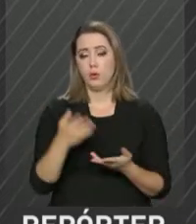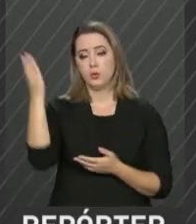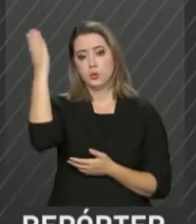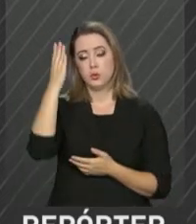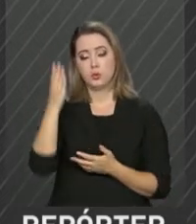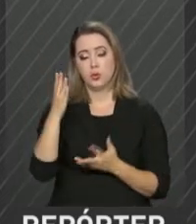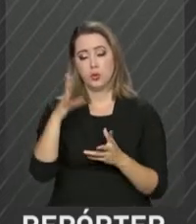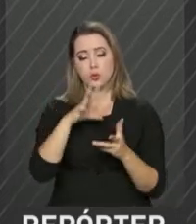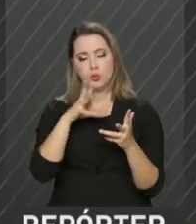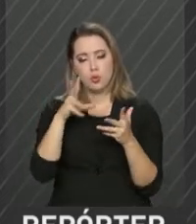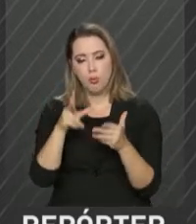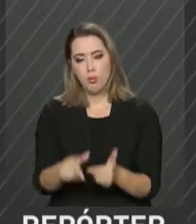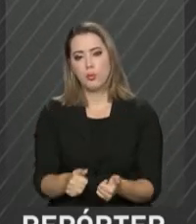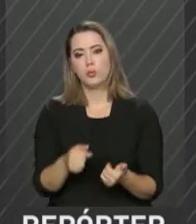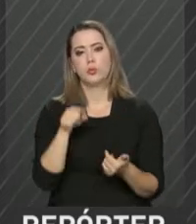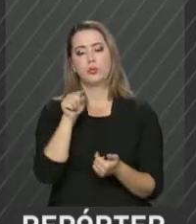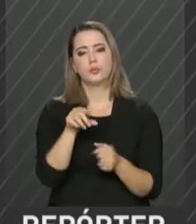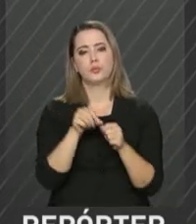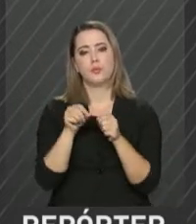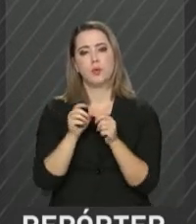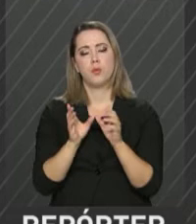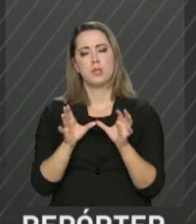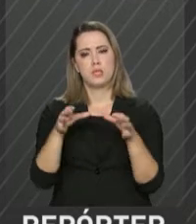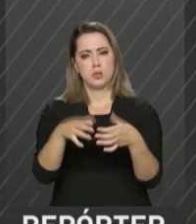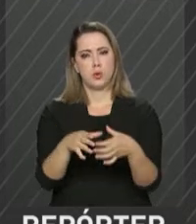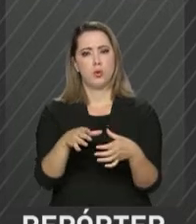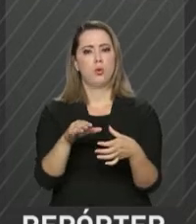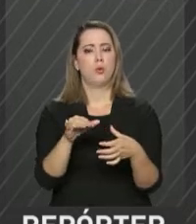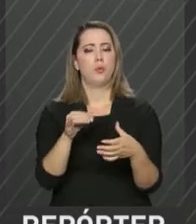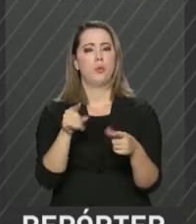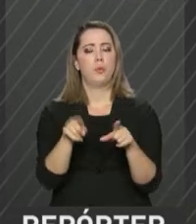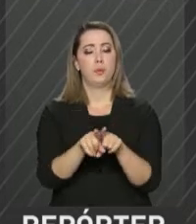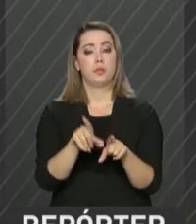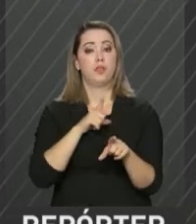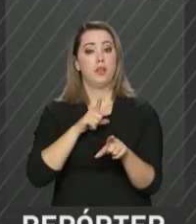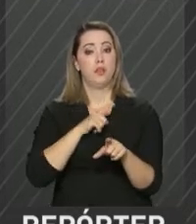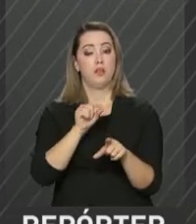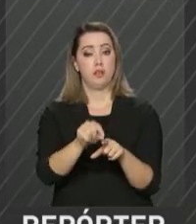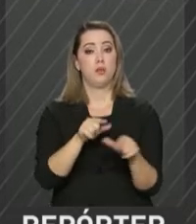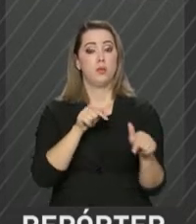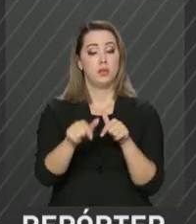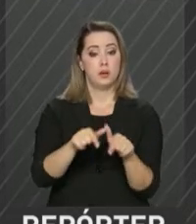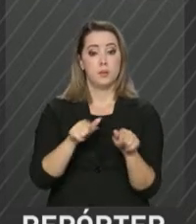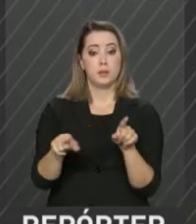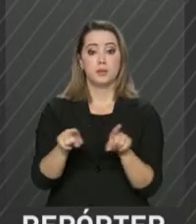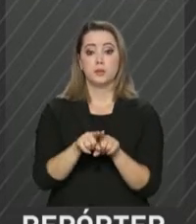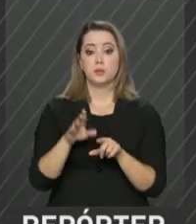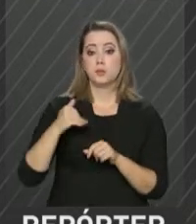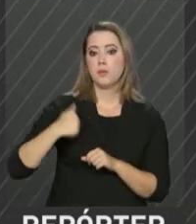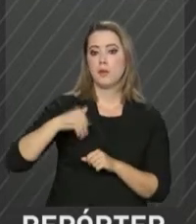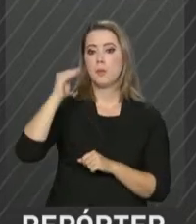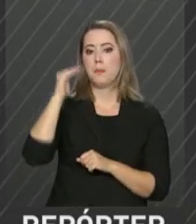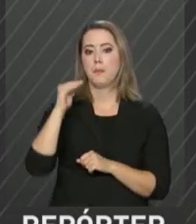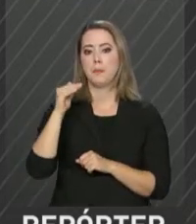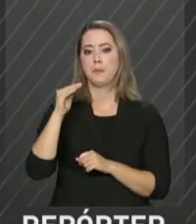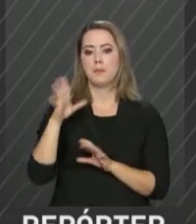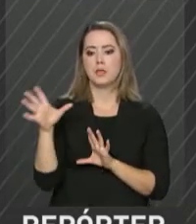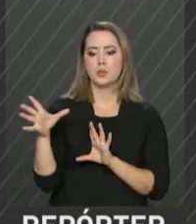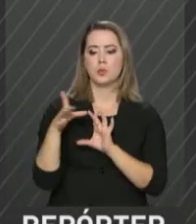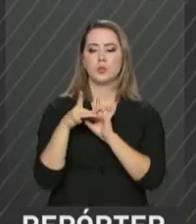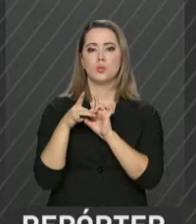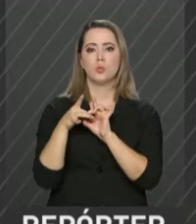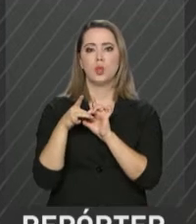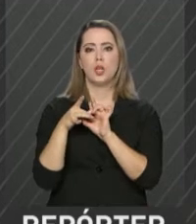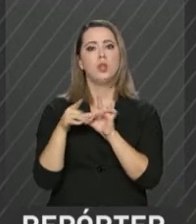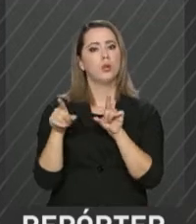fazendo com que essas entidades tenho uma ação mais sincronizada